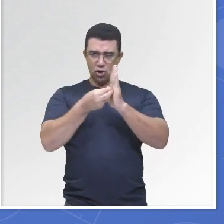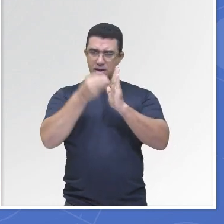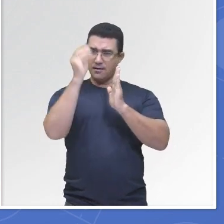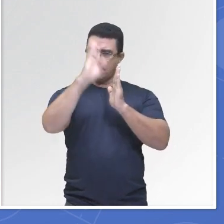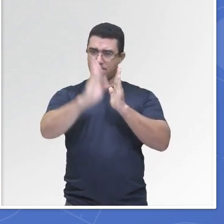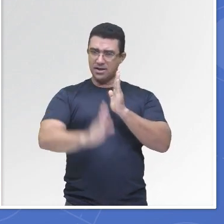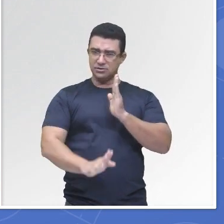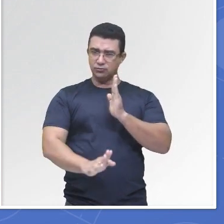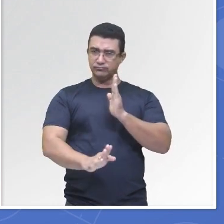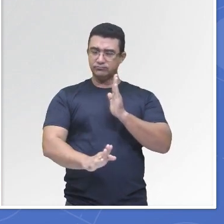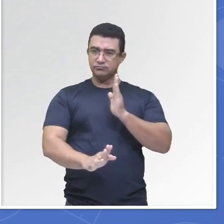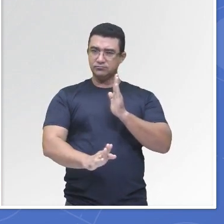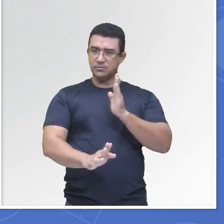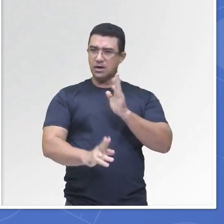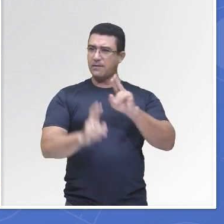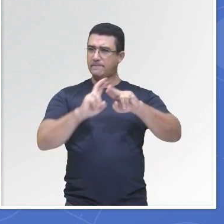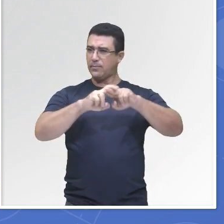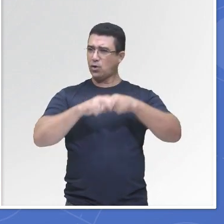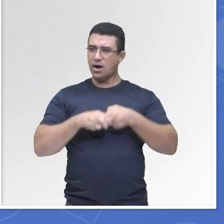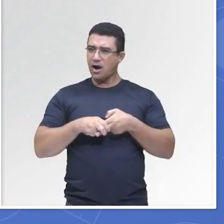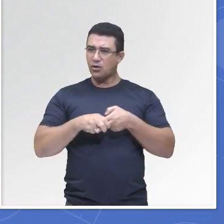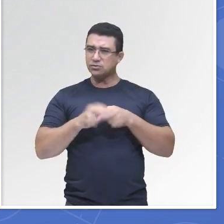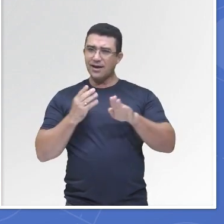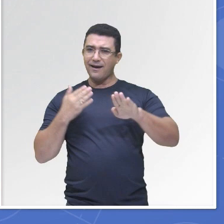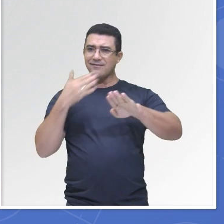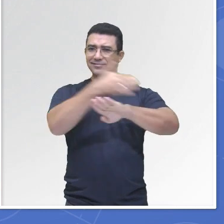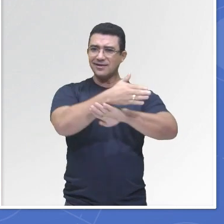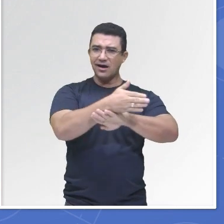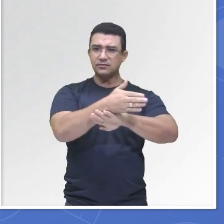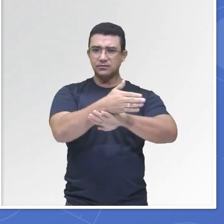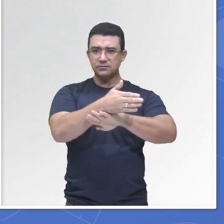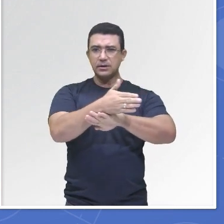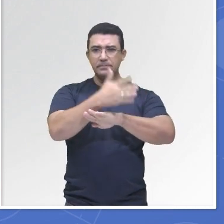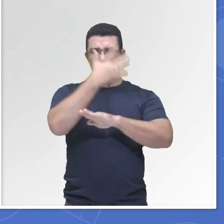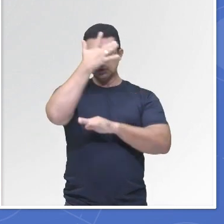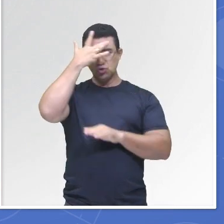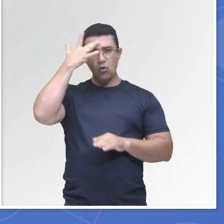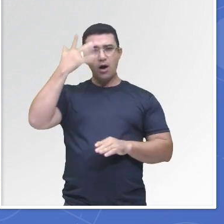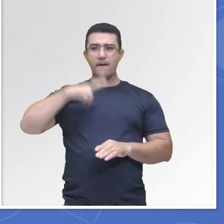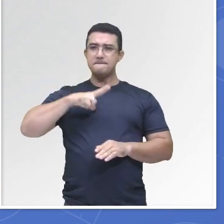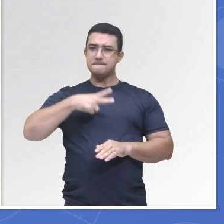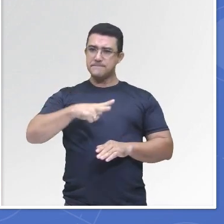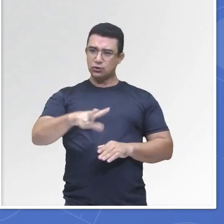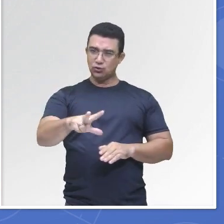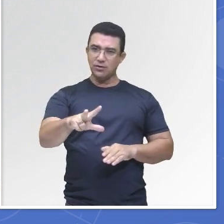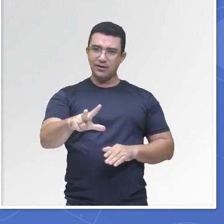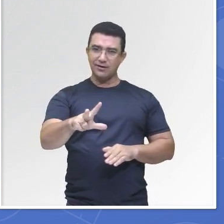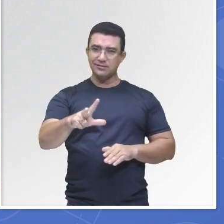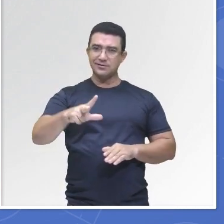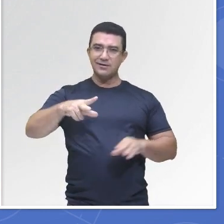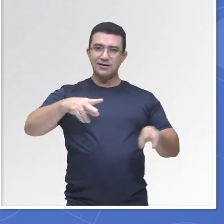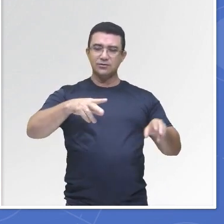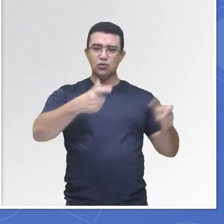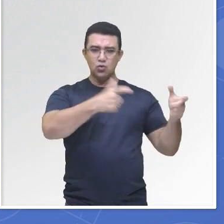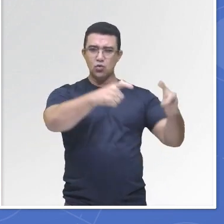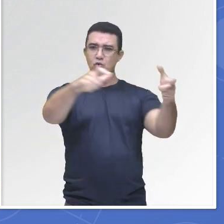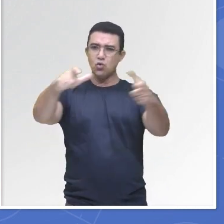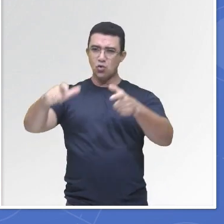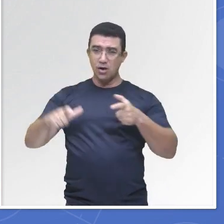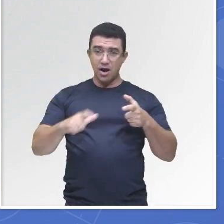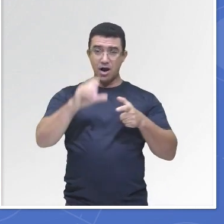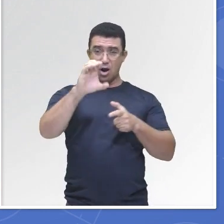né? Devido a quê? Devido à entrada dos portugueses em territórios a oeste da linha